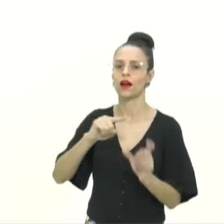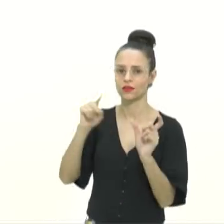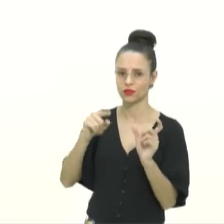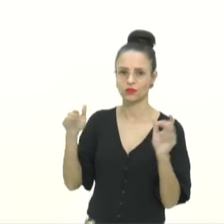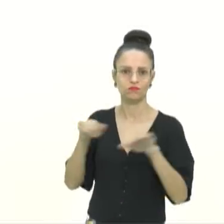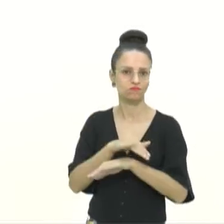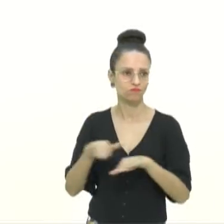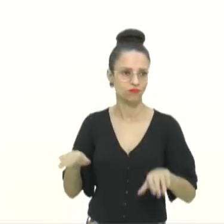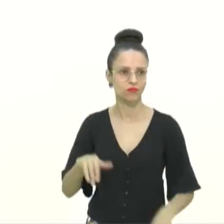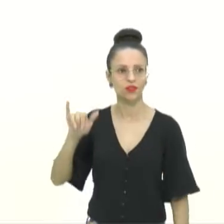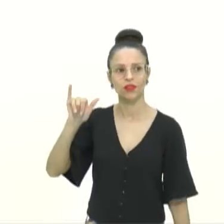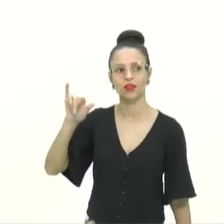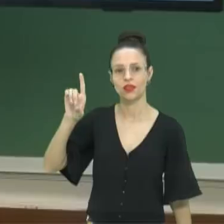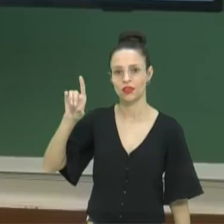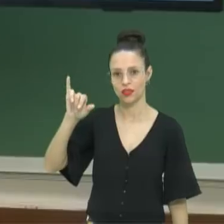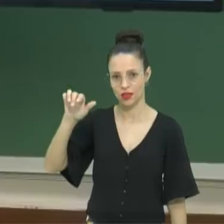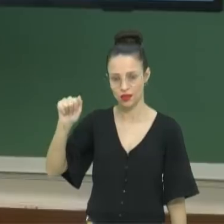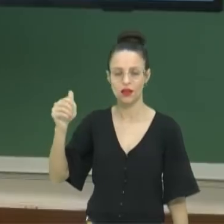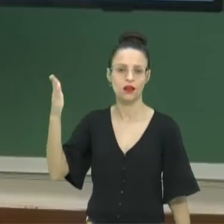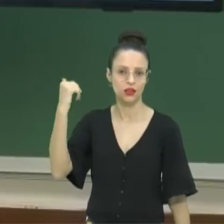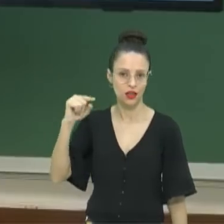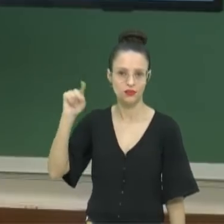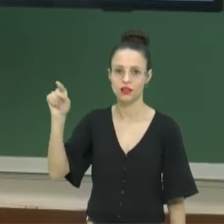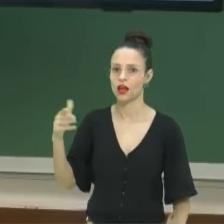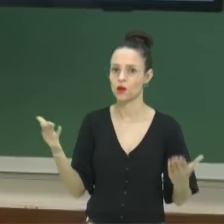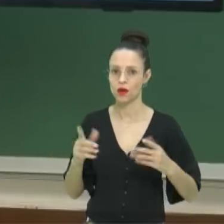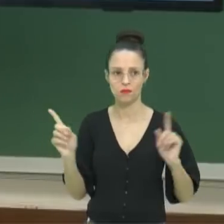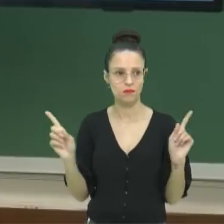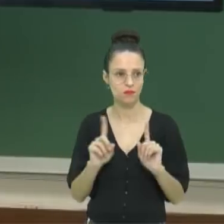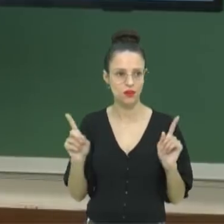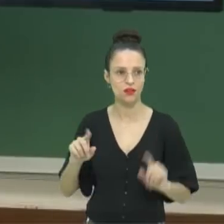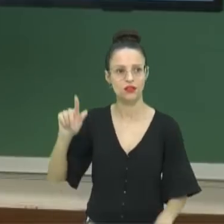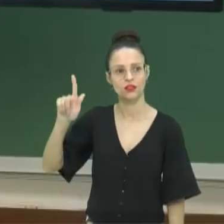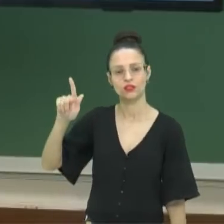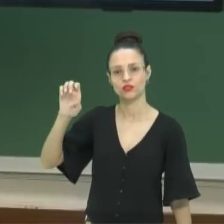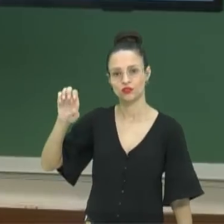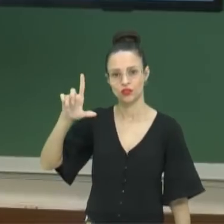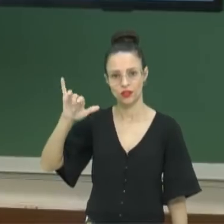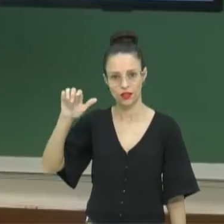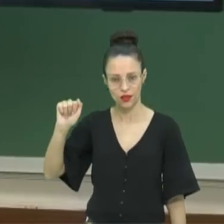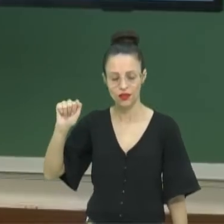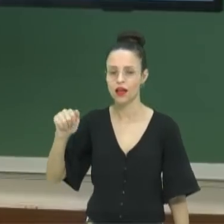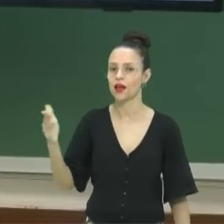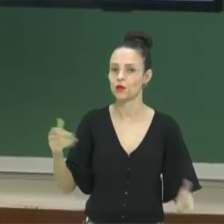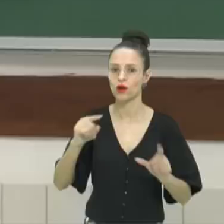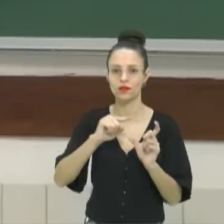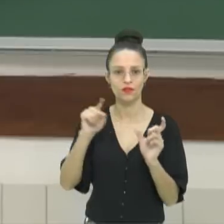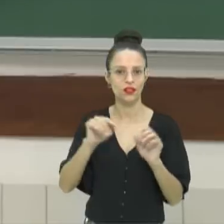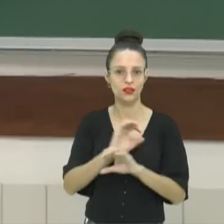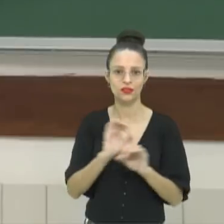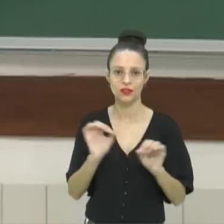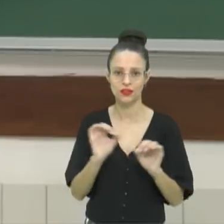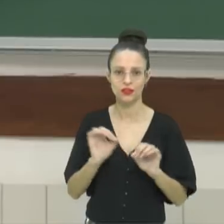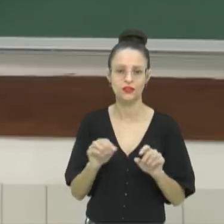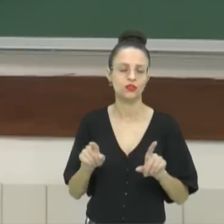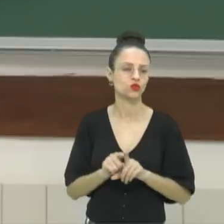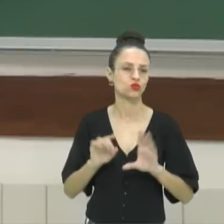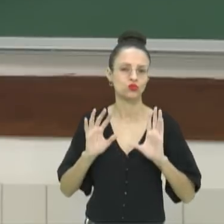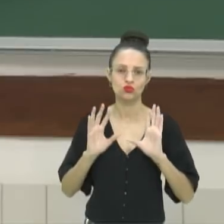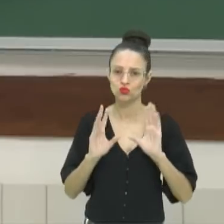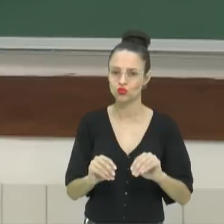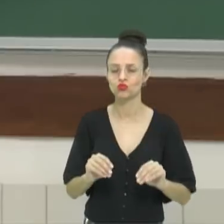mais. Ideia tinha acento, não tem mais. Geleia tinha acento, não tem mais. E Claudineia